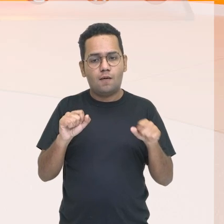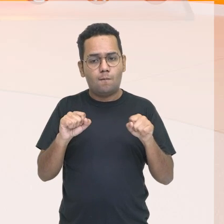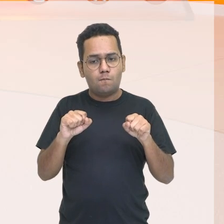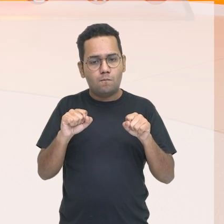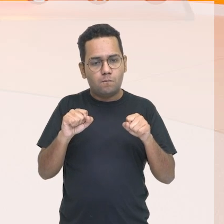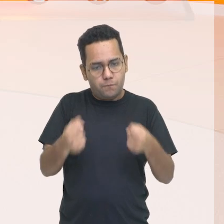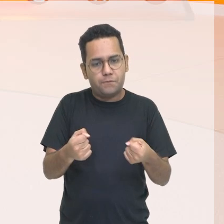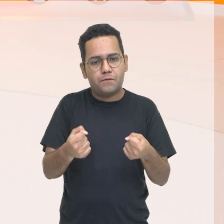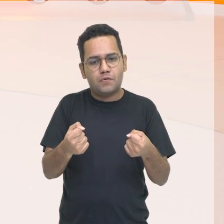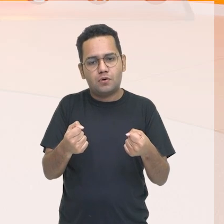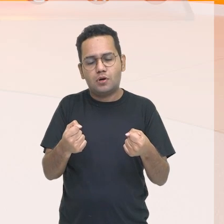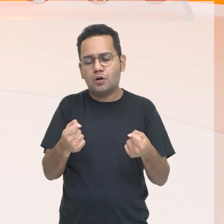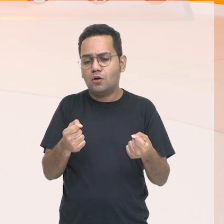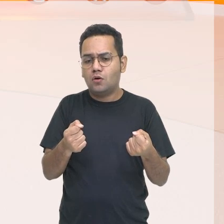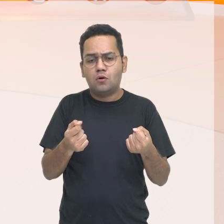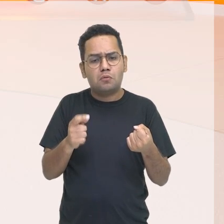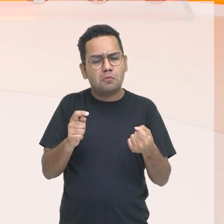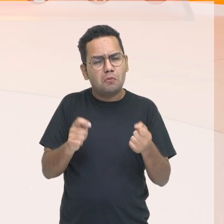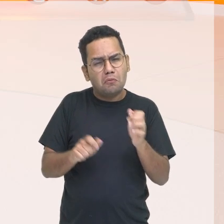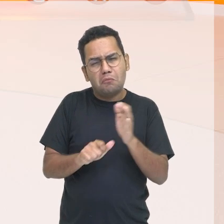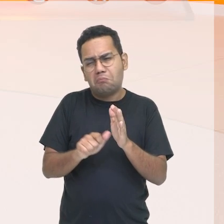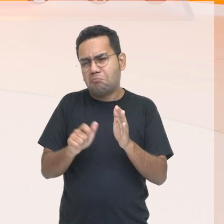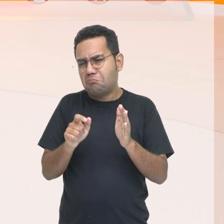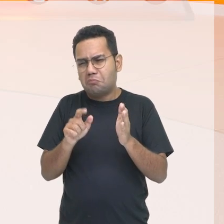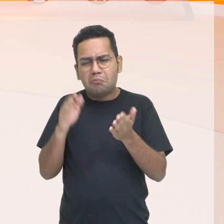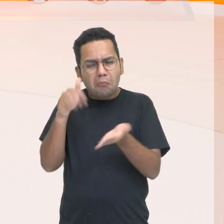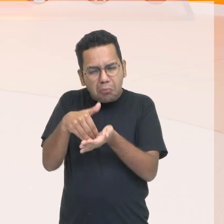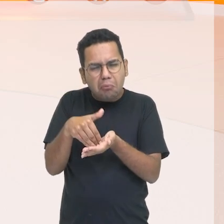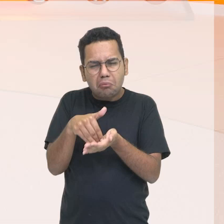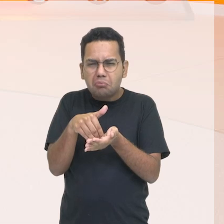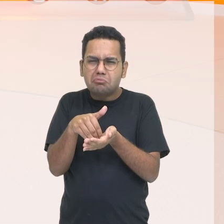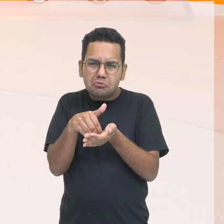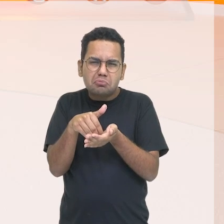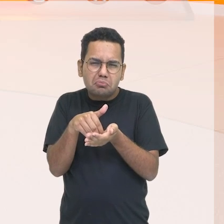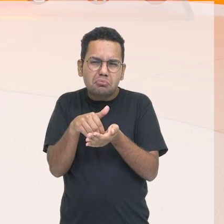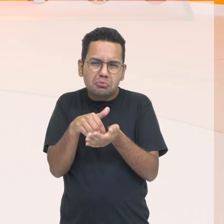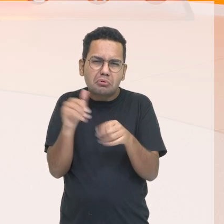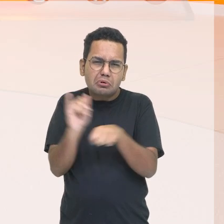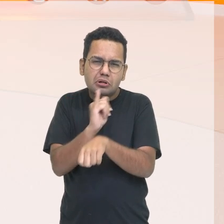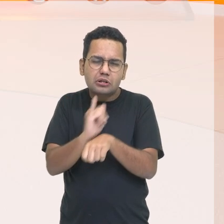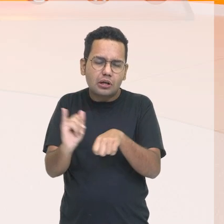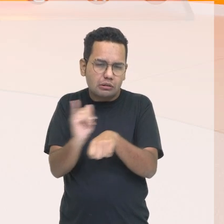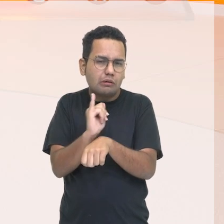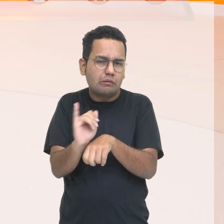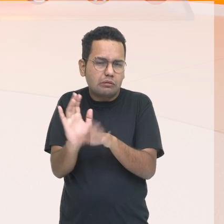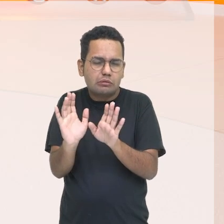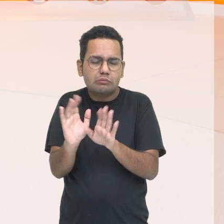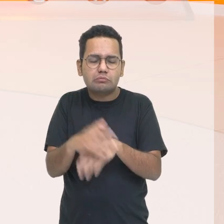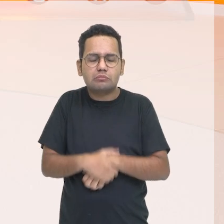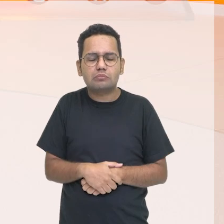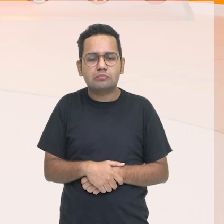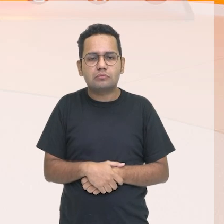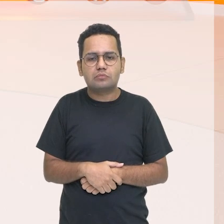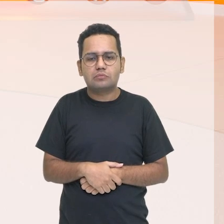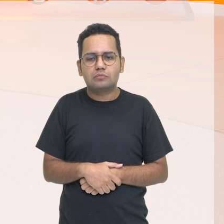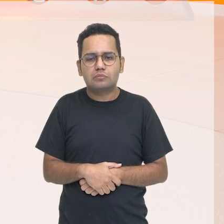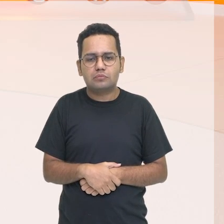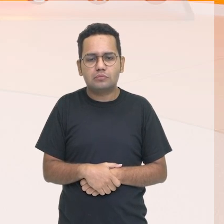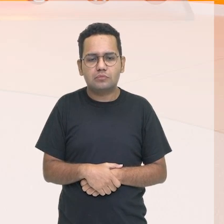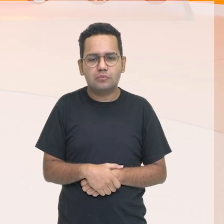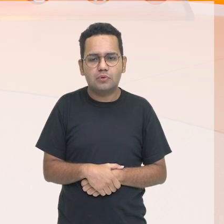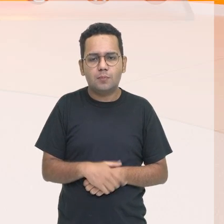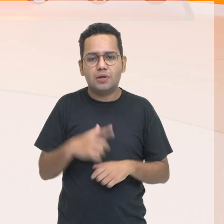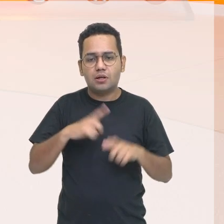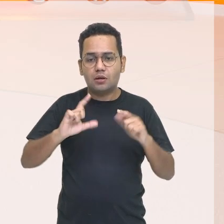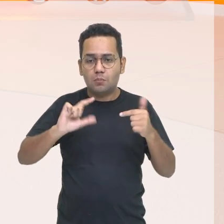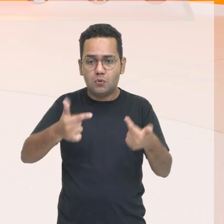da vontade sobre determinada coletividade. Então, o poder político dá essa condição para que seja